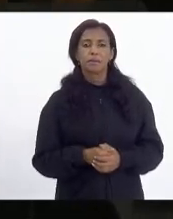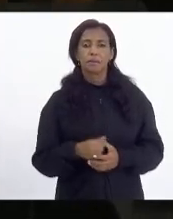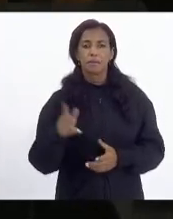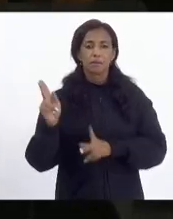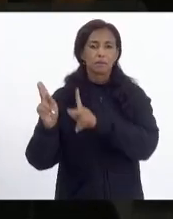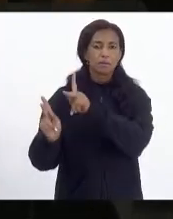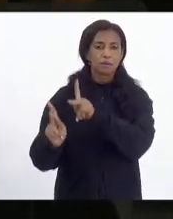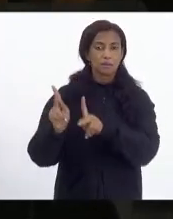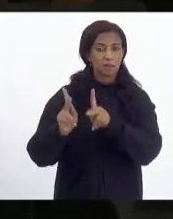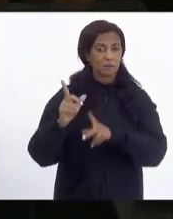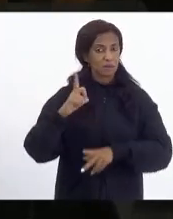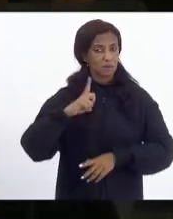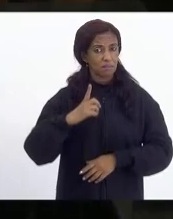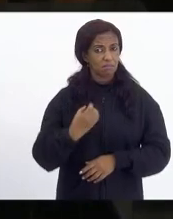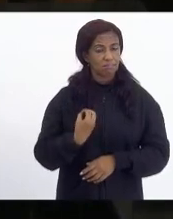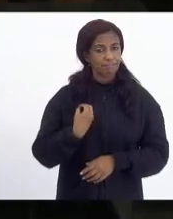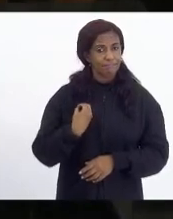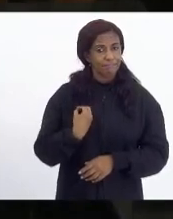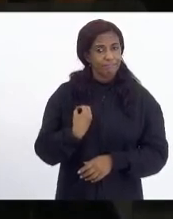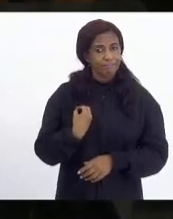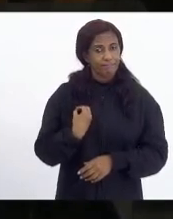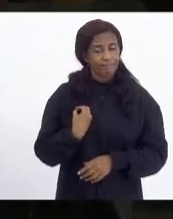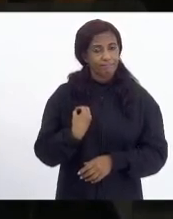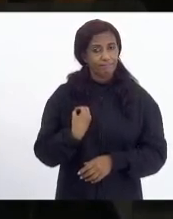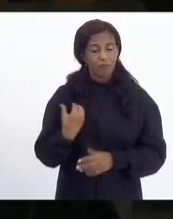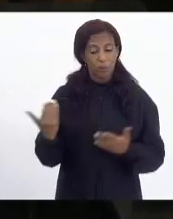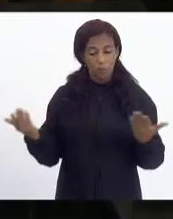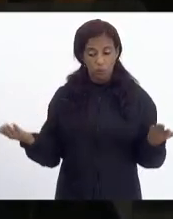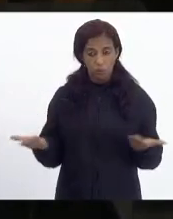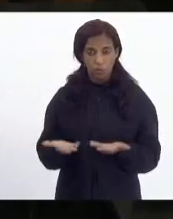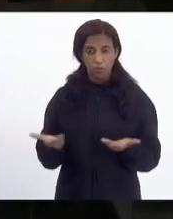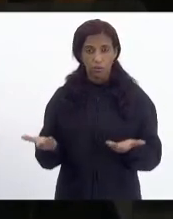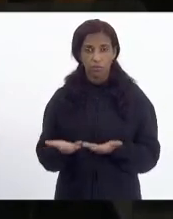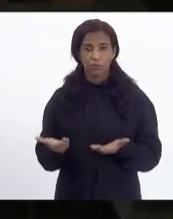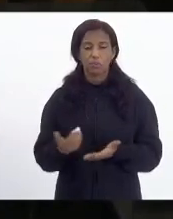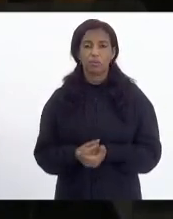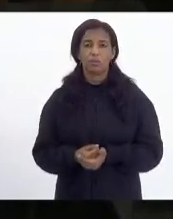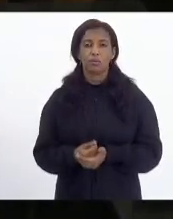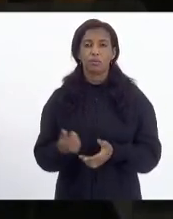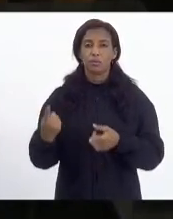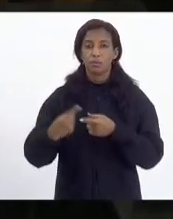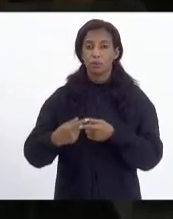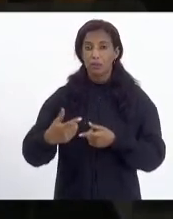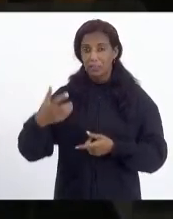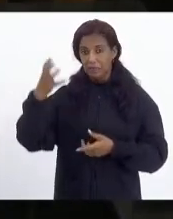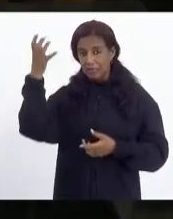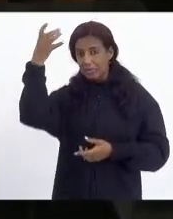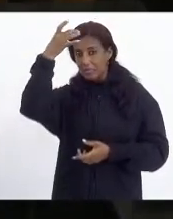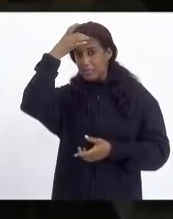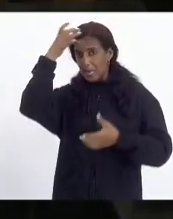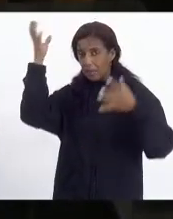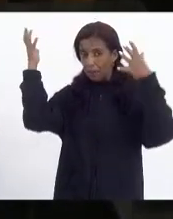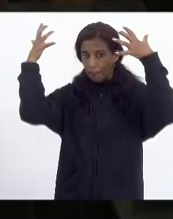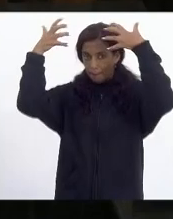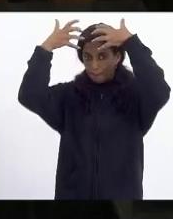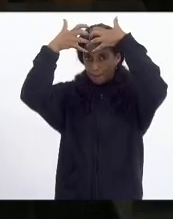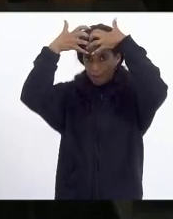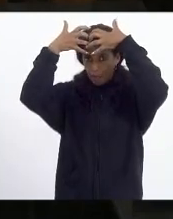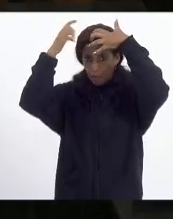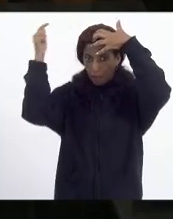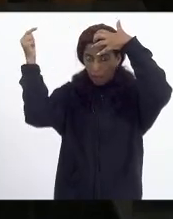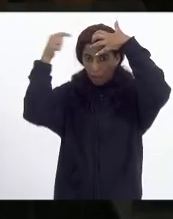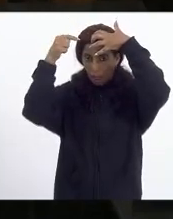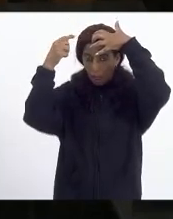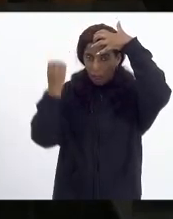humanidade existe no estágio atual porque o cérebro humano é